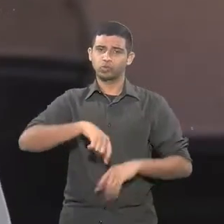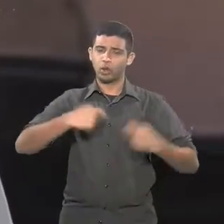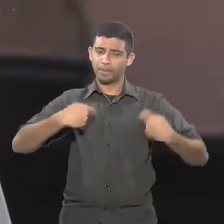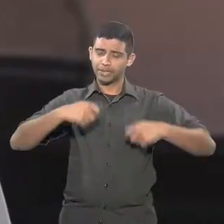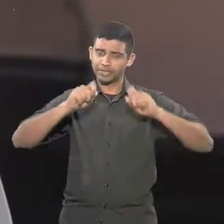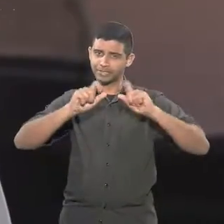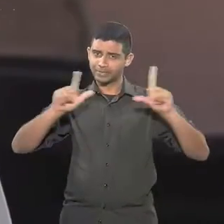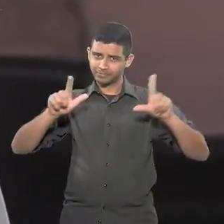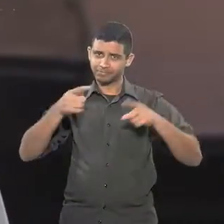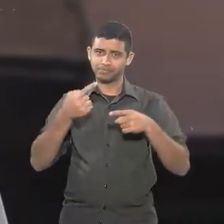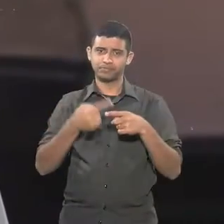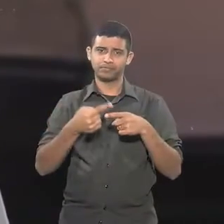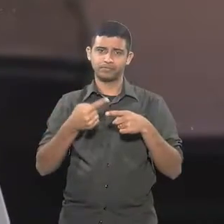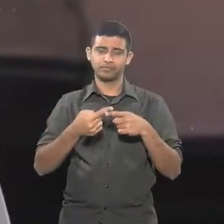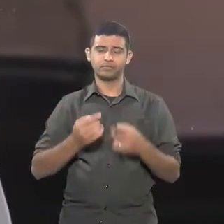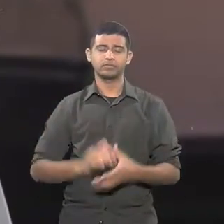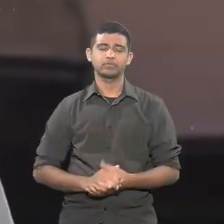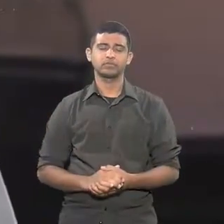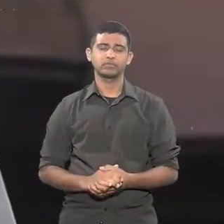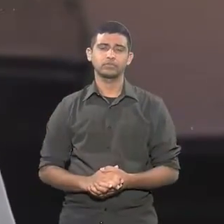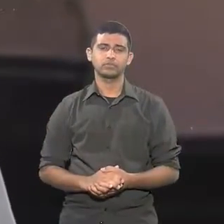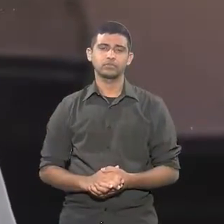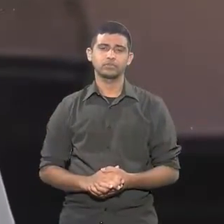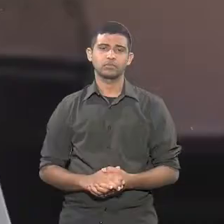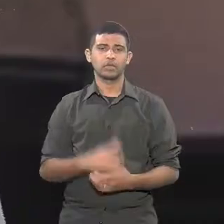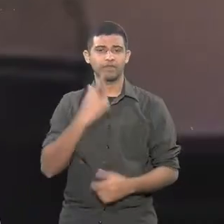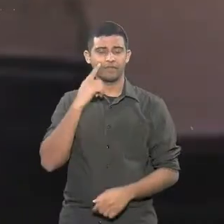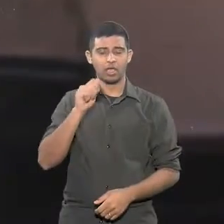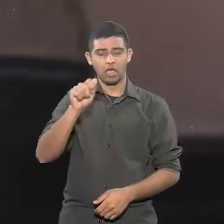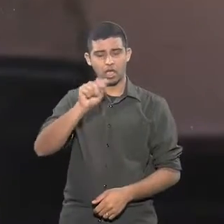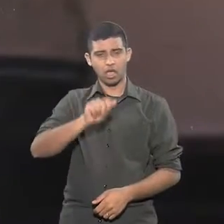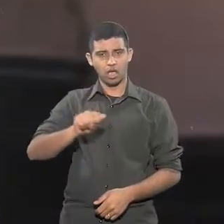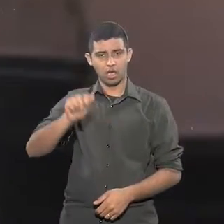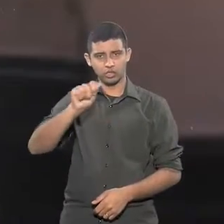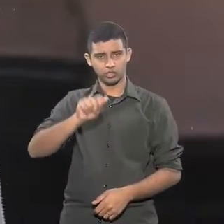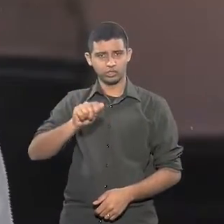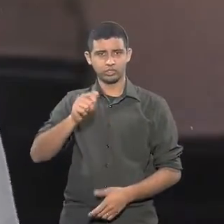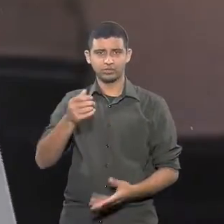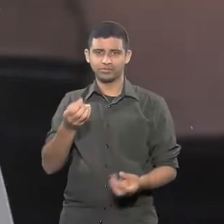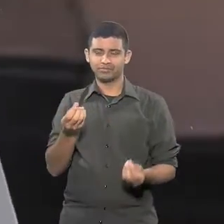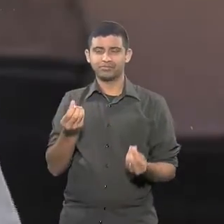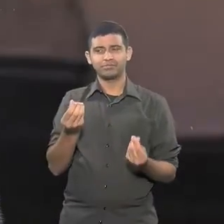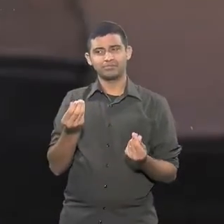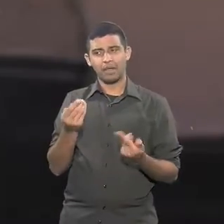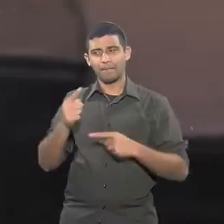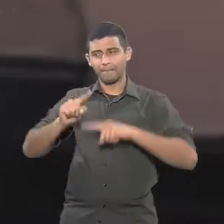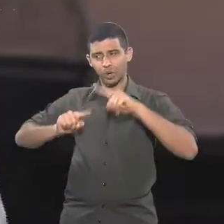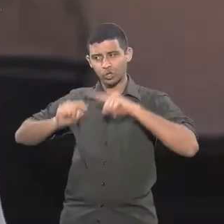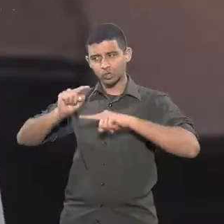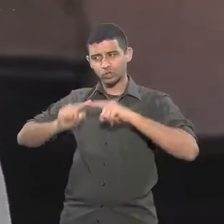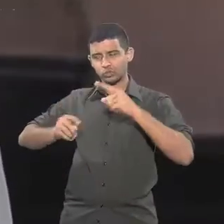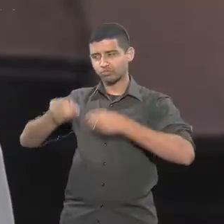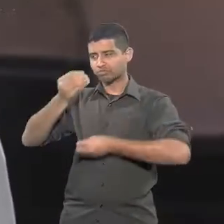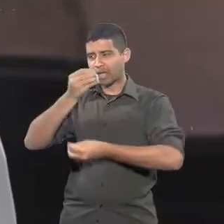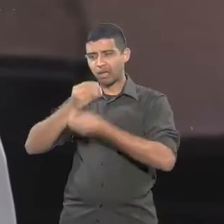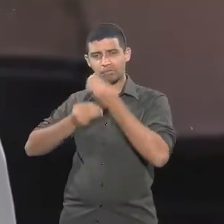gente precisa prestar atenção, porque a associação com esses tipos de produto pode